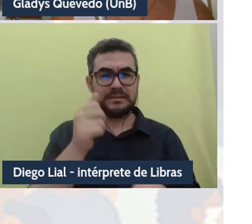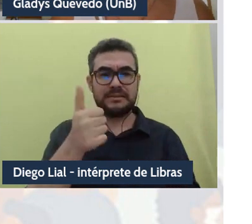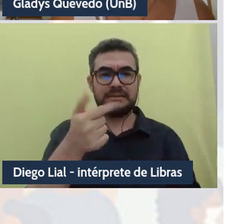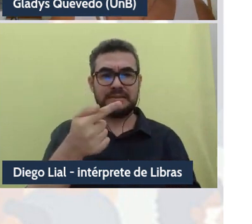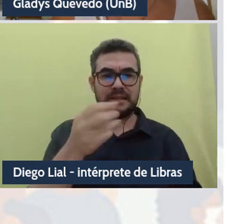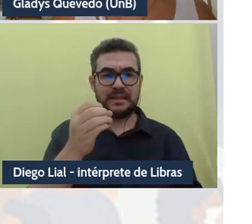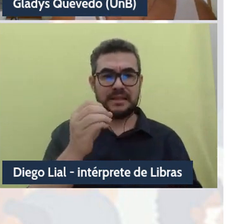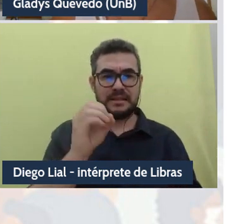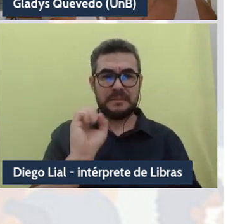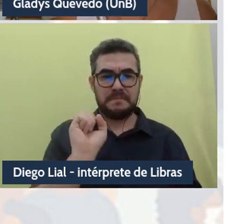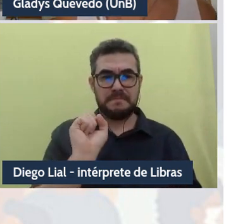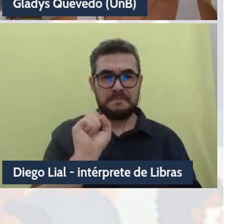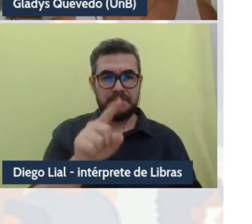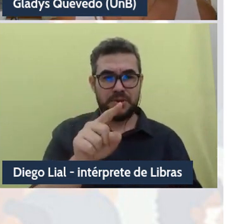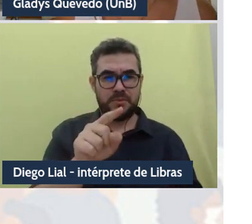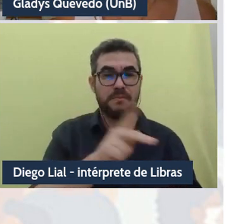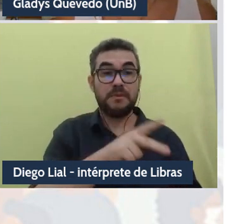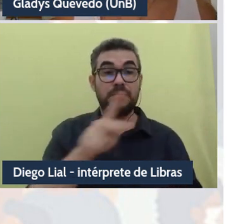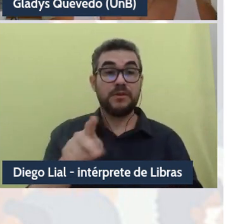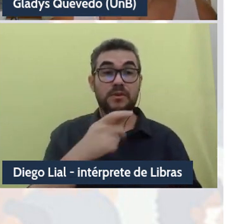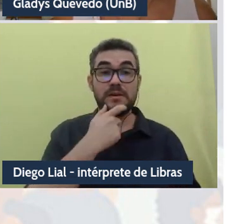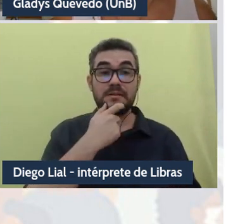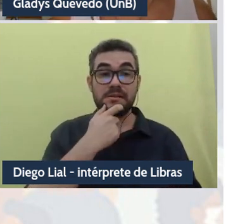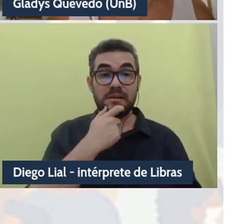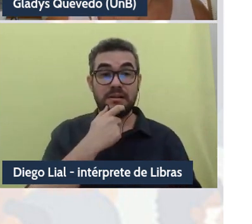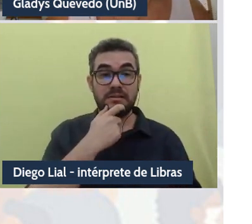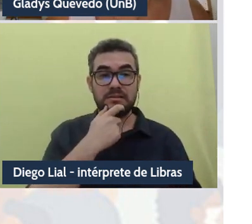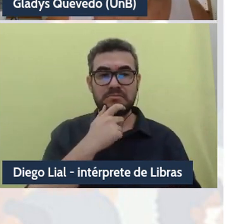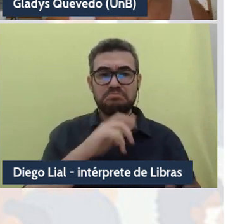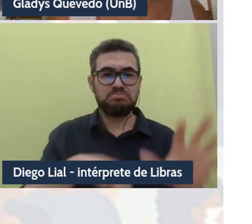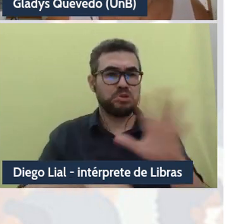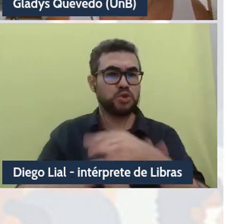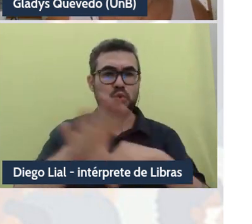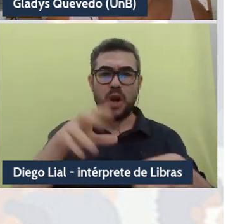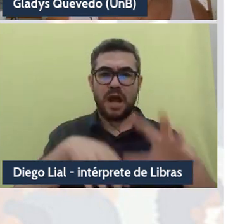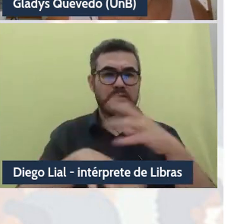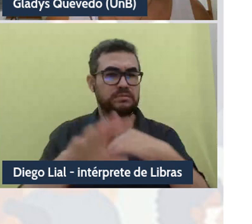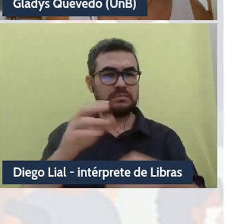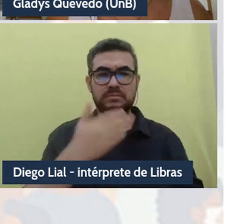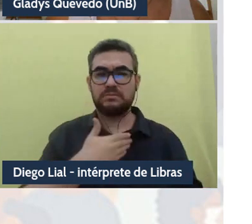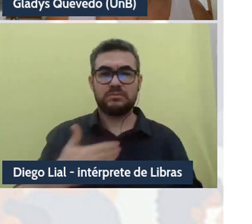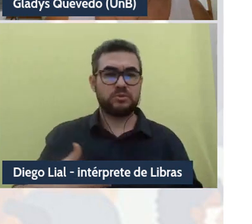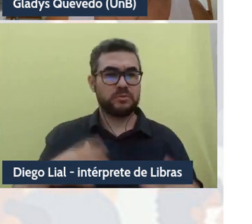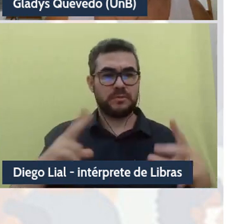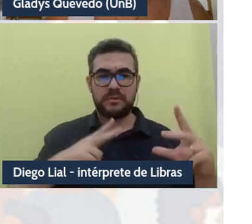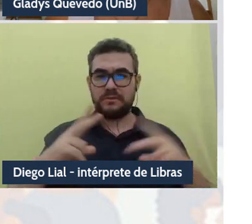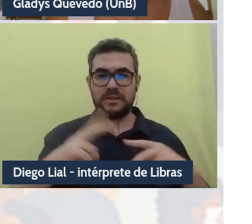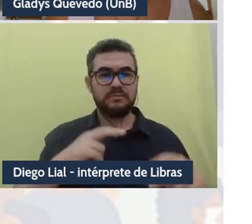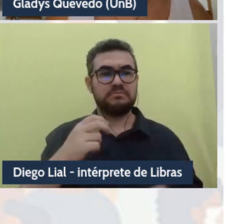brasileira, pública e privada. É muito complicado